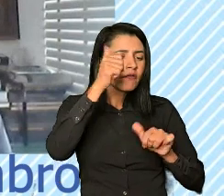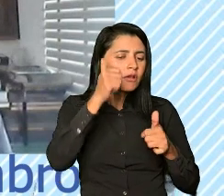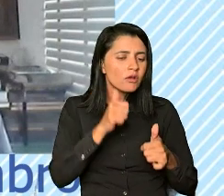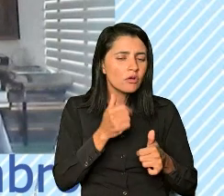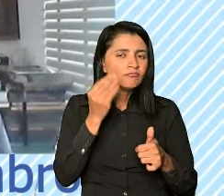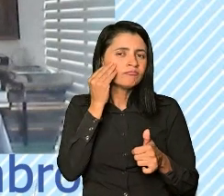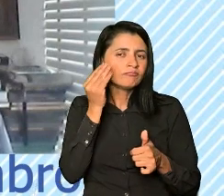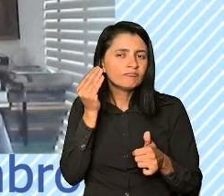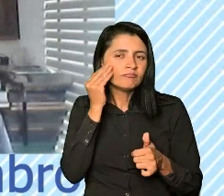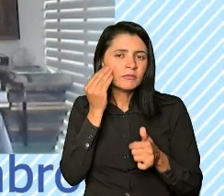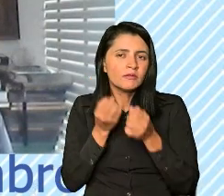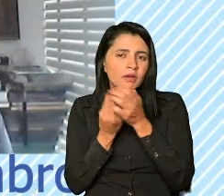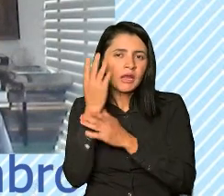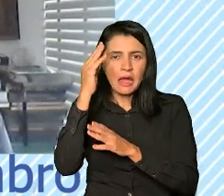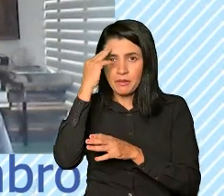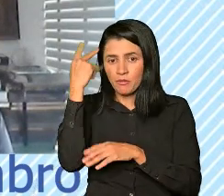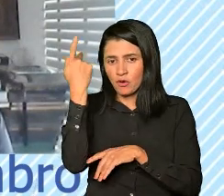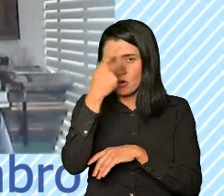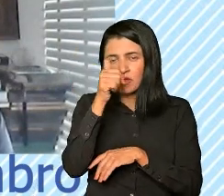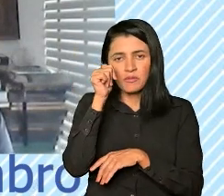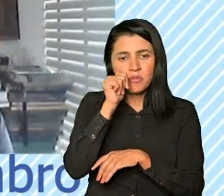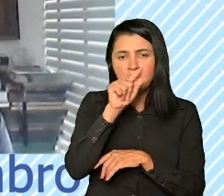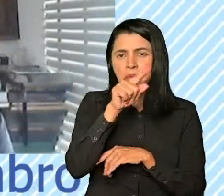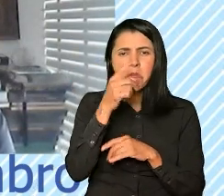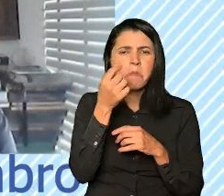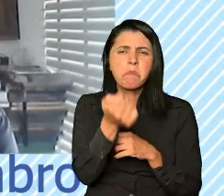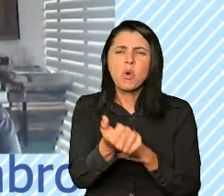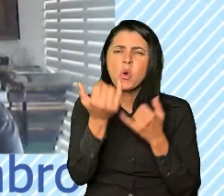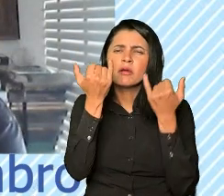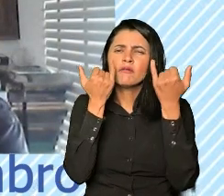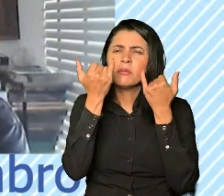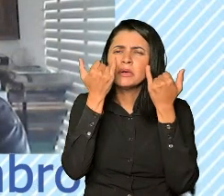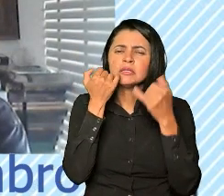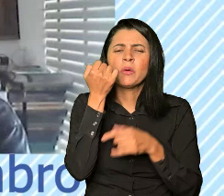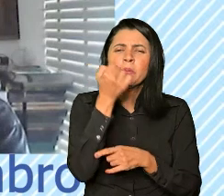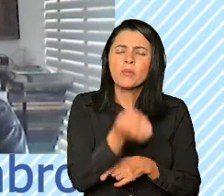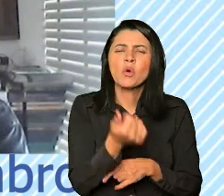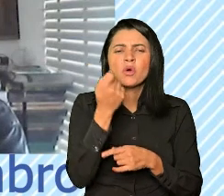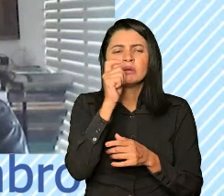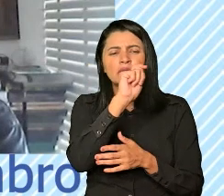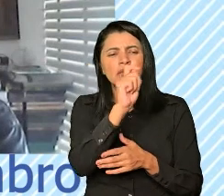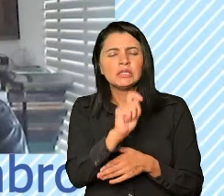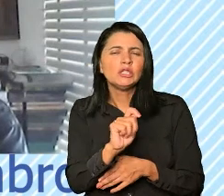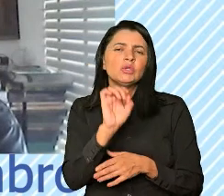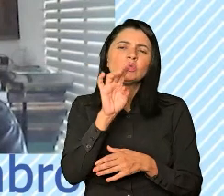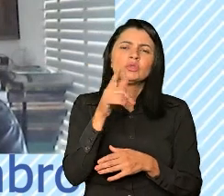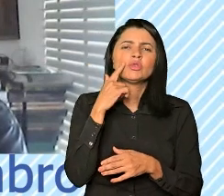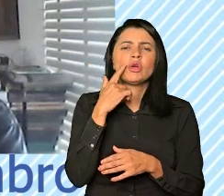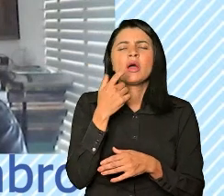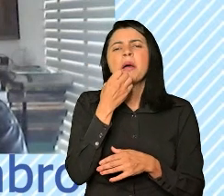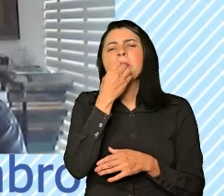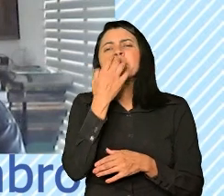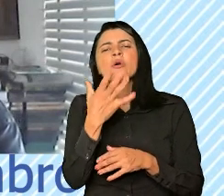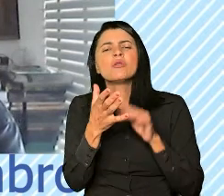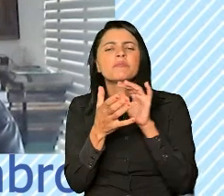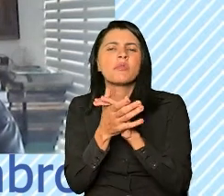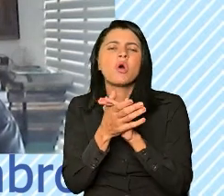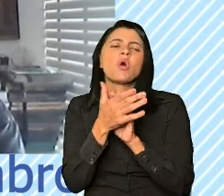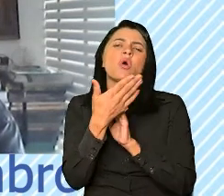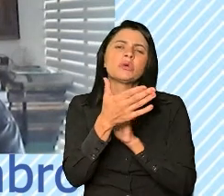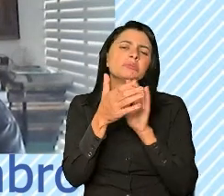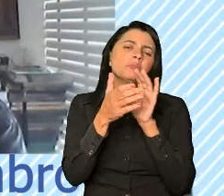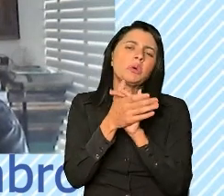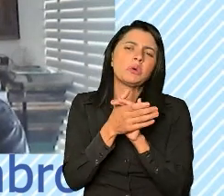tentava construir a memória dessa mulher, porque não tinha muita informação ali, tinha escrito alguma coisa como foi esposa, ou foi...